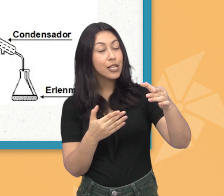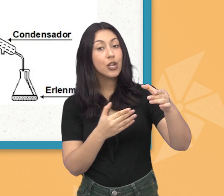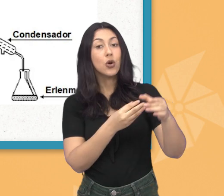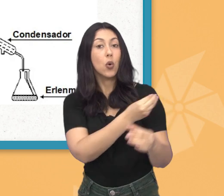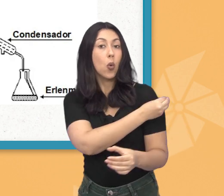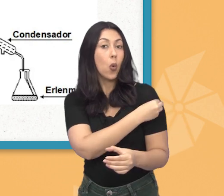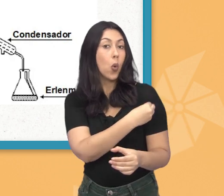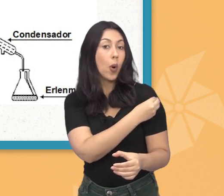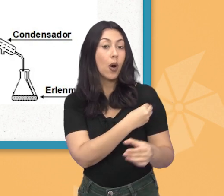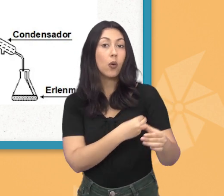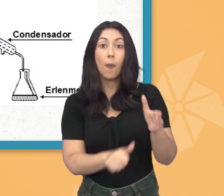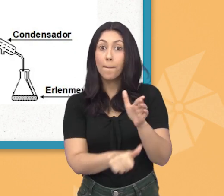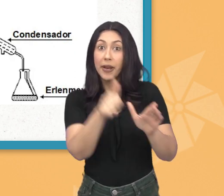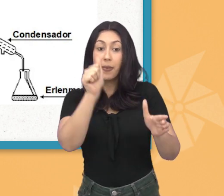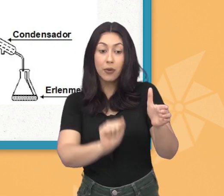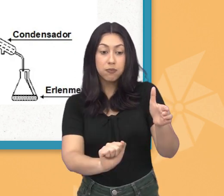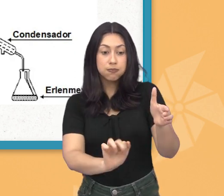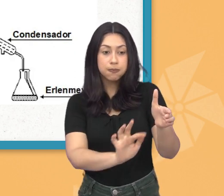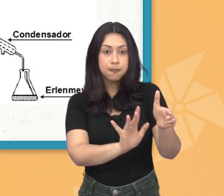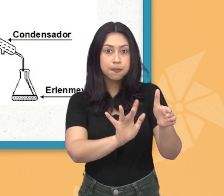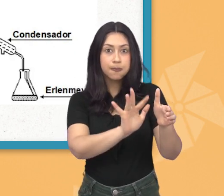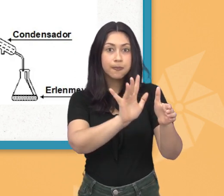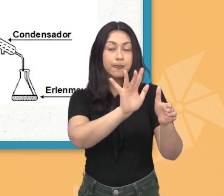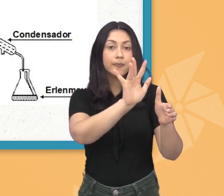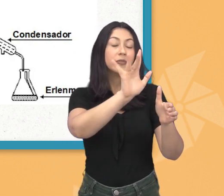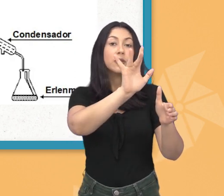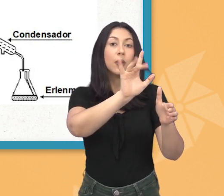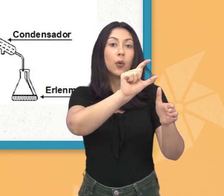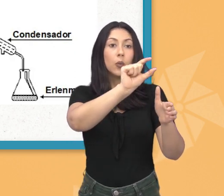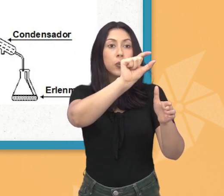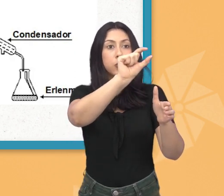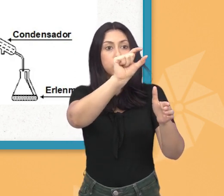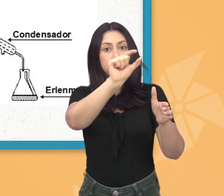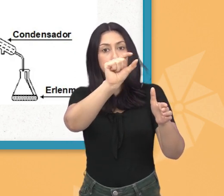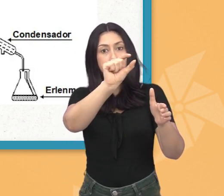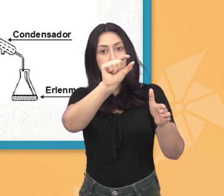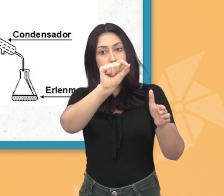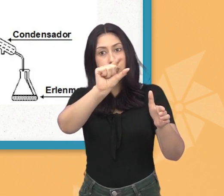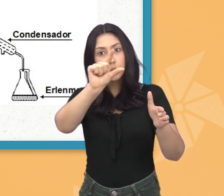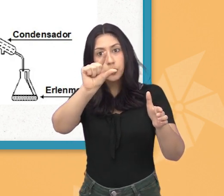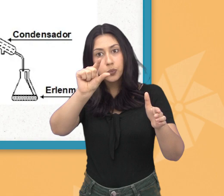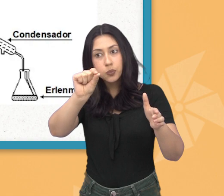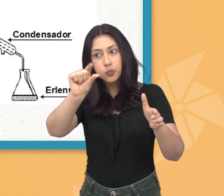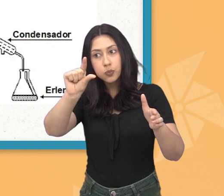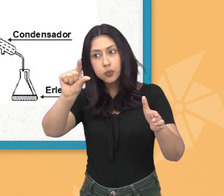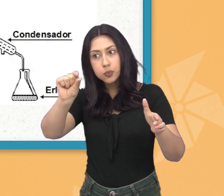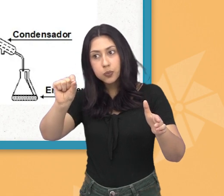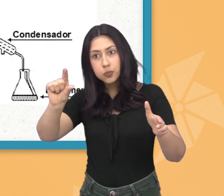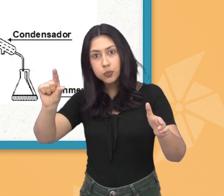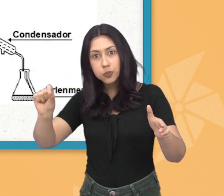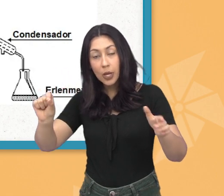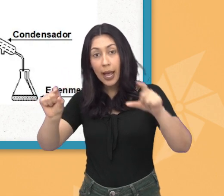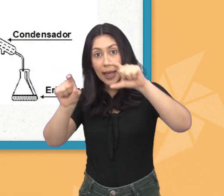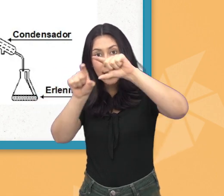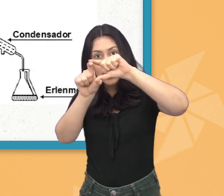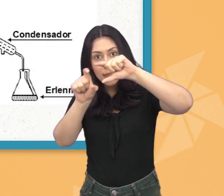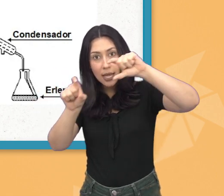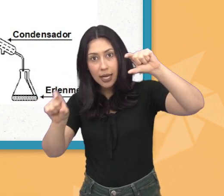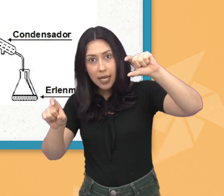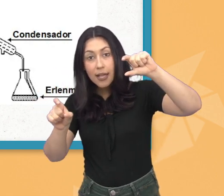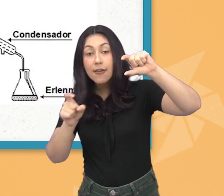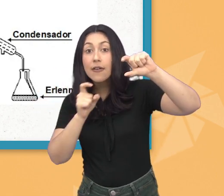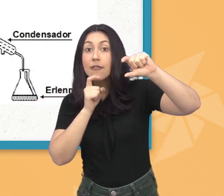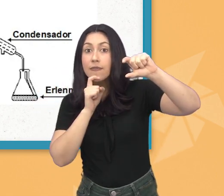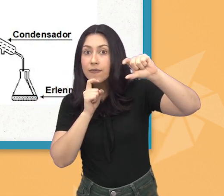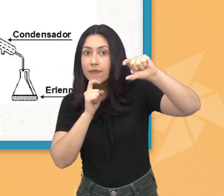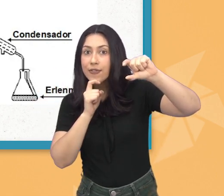ou cano, por exemplo, num sistema fechado, ele vai parar em outro recipiente, onde ele vai ser resfriado ou condensado, né? E voltando ao